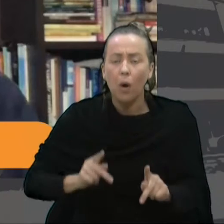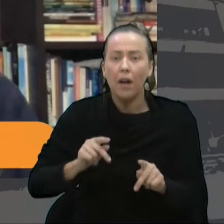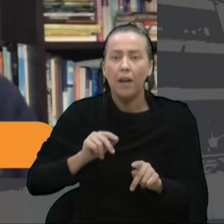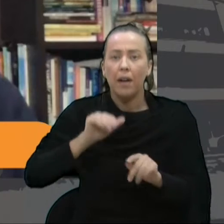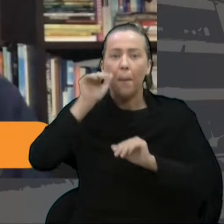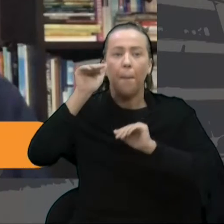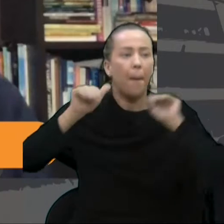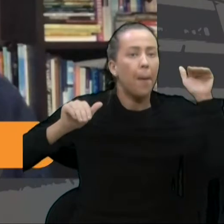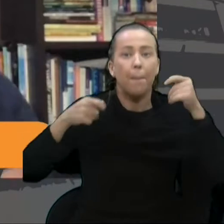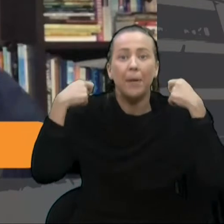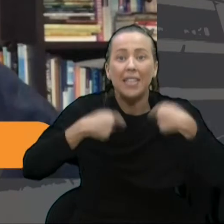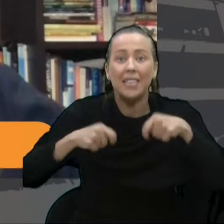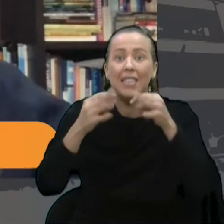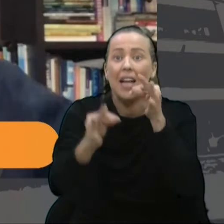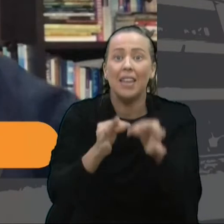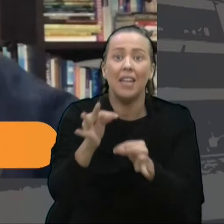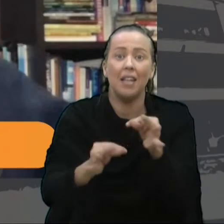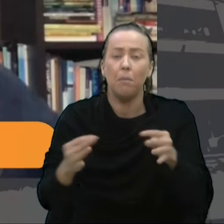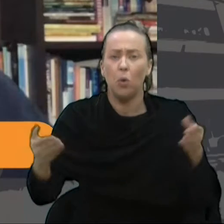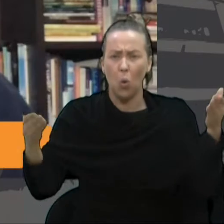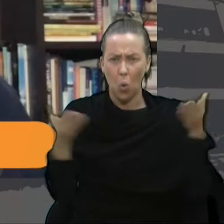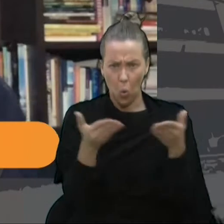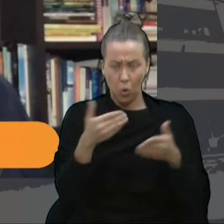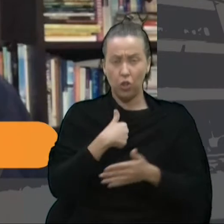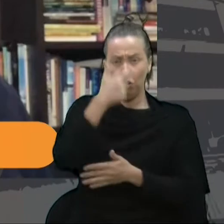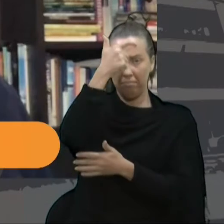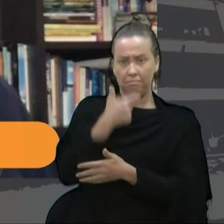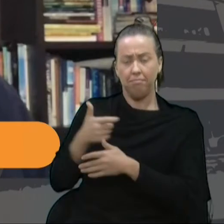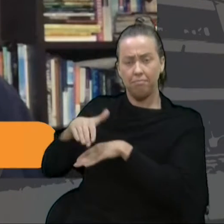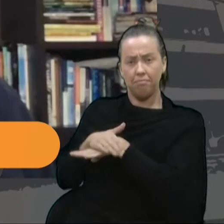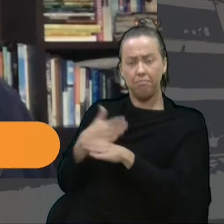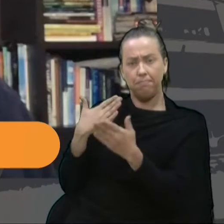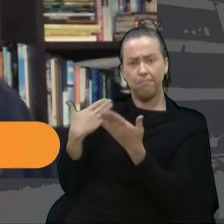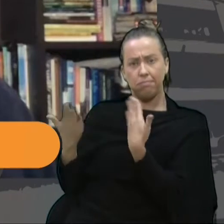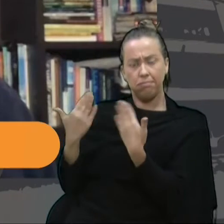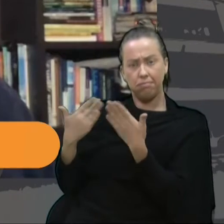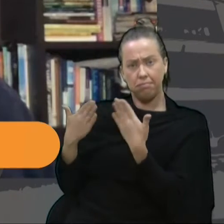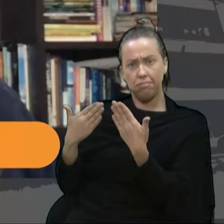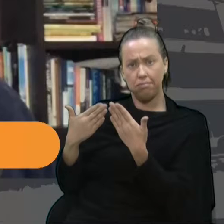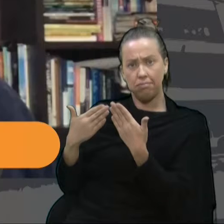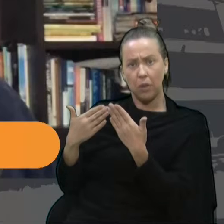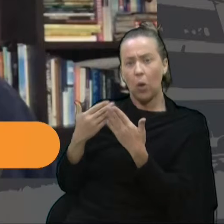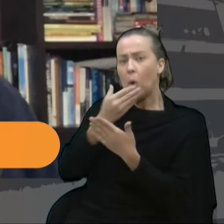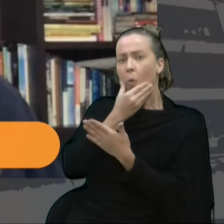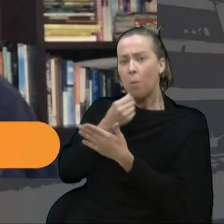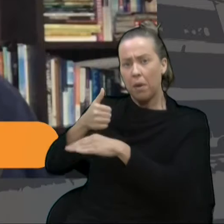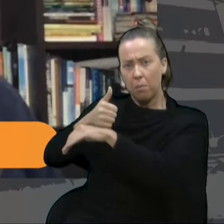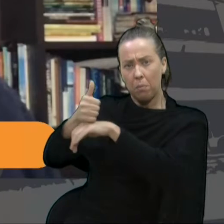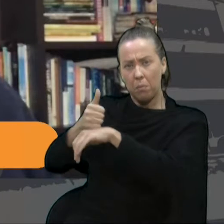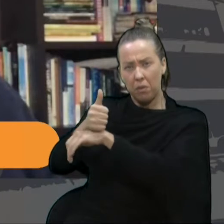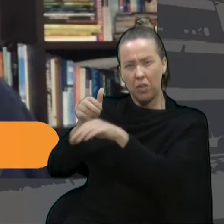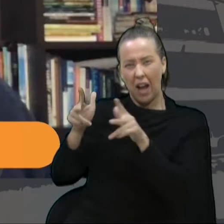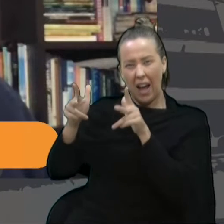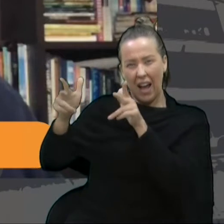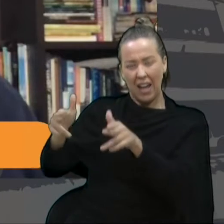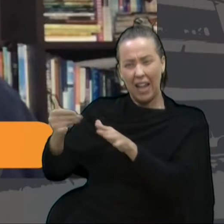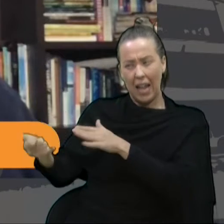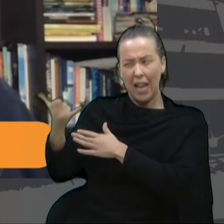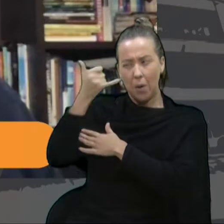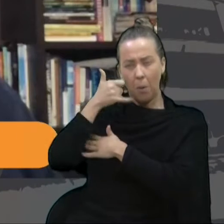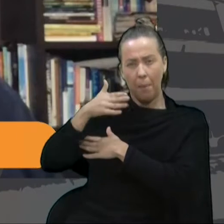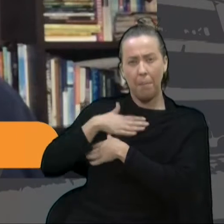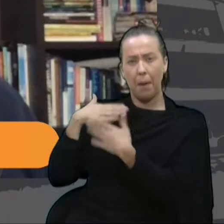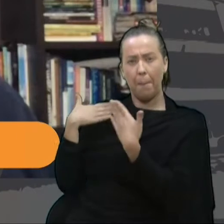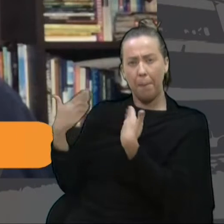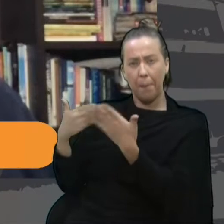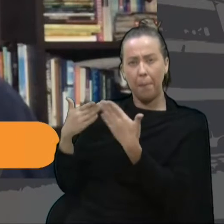de tratamento. Hoje eu estava falando com um produtor que me ligou, está me